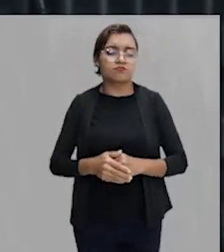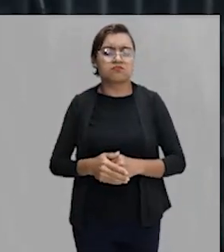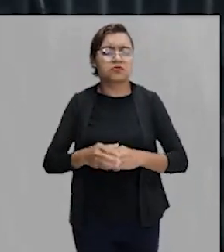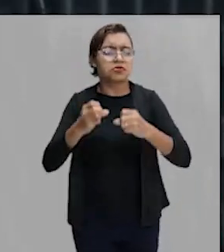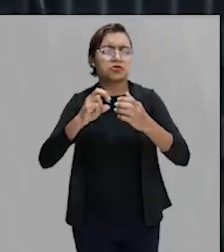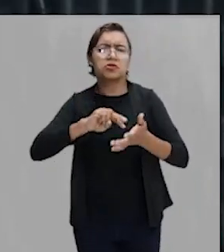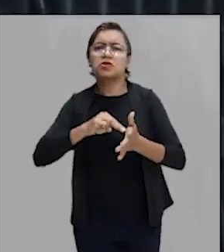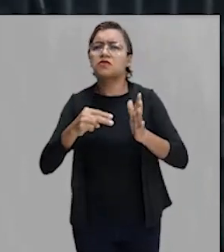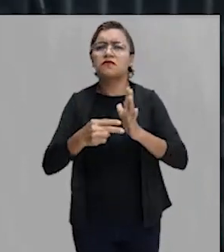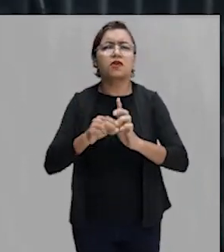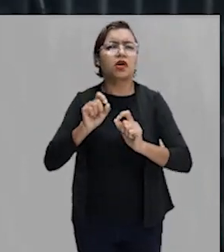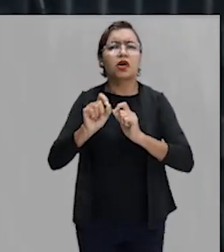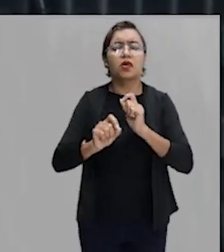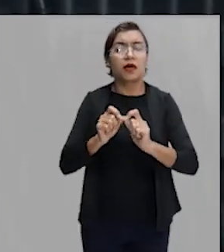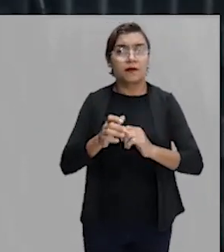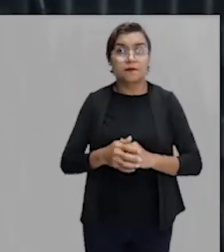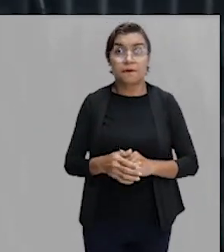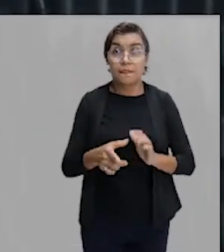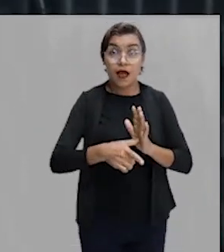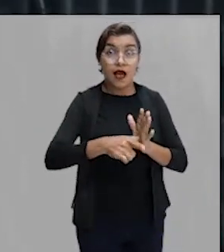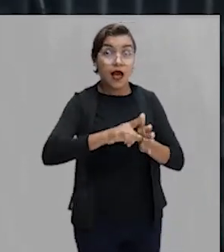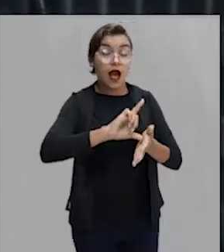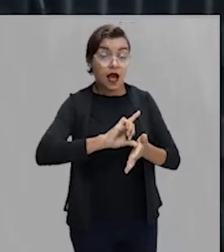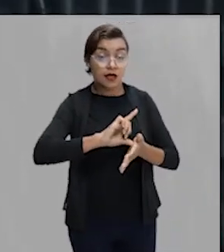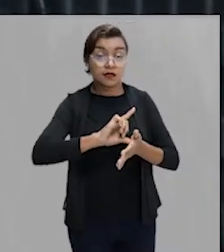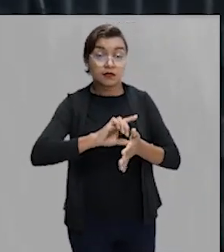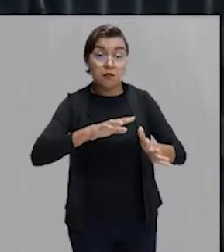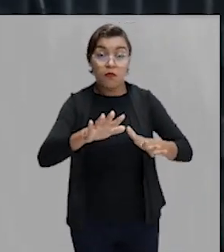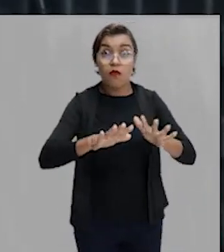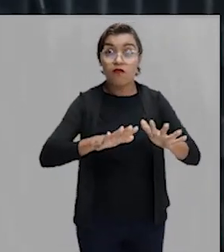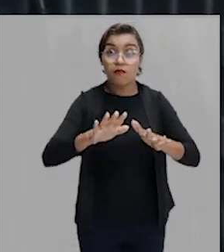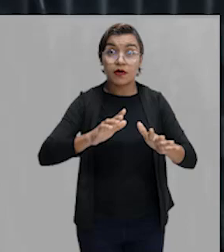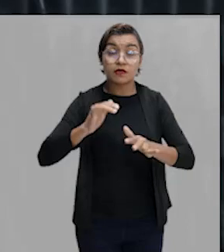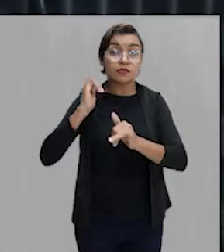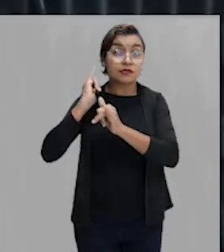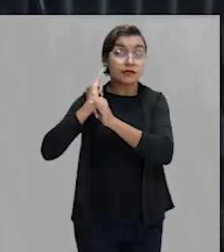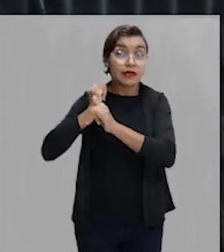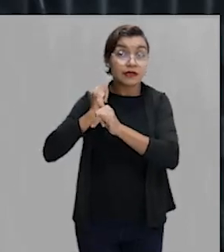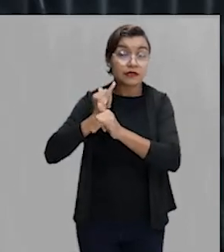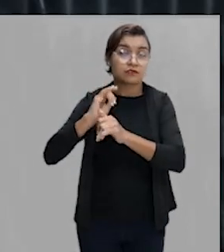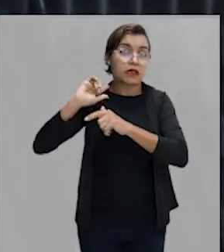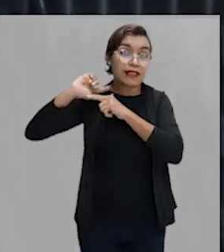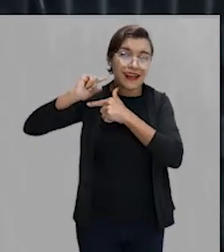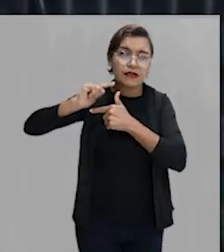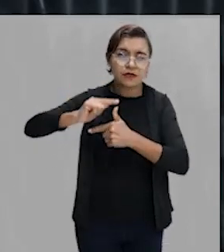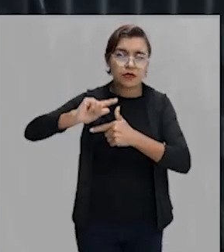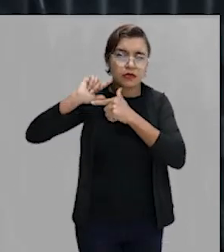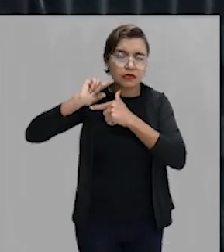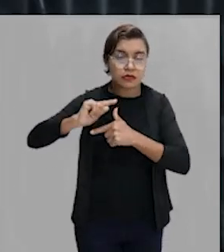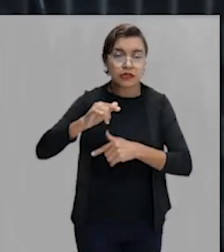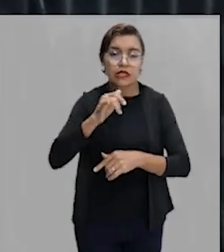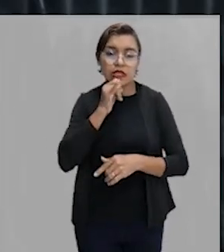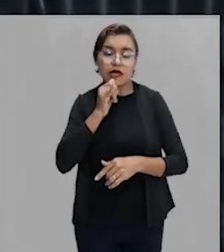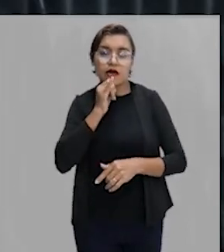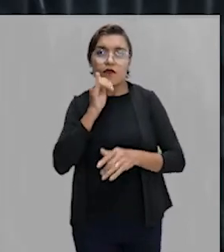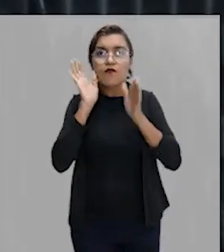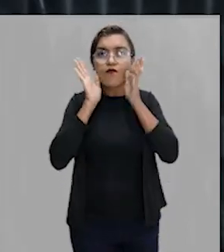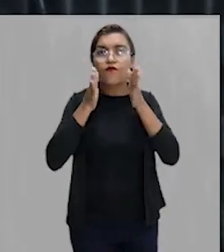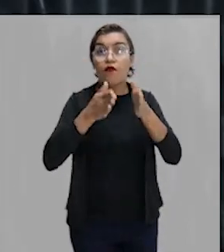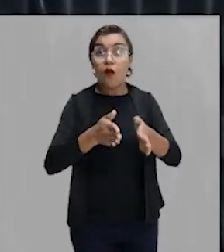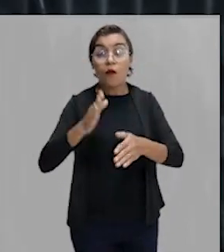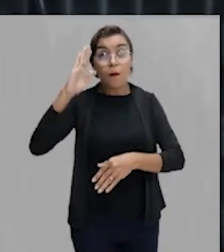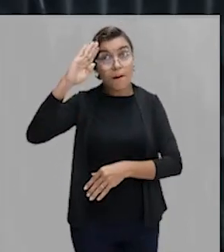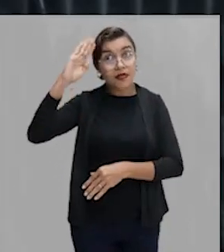Quer dizer que antes, os chamados movimentos tradicionais, eles tinham como foco